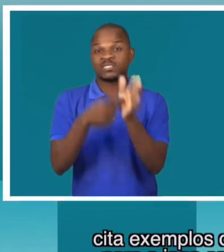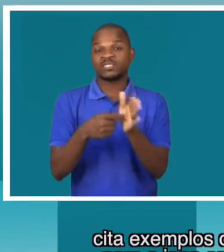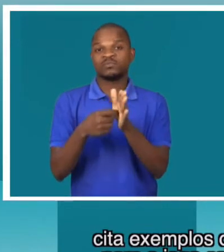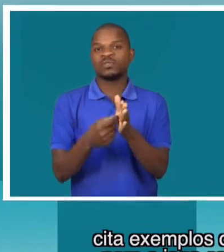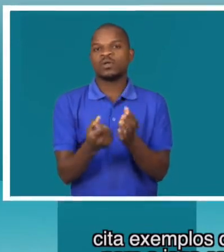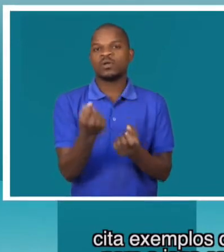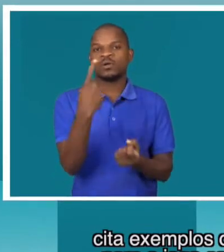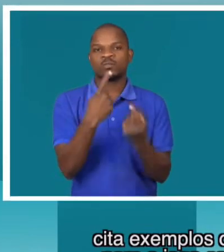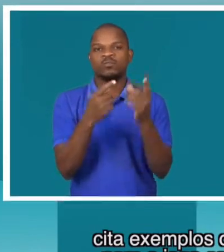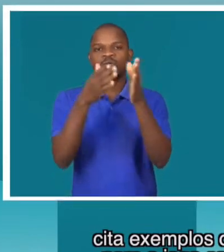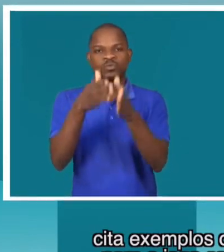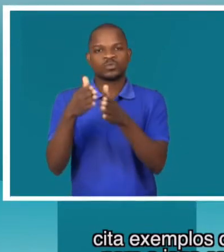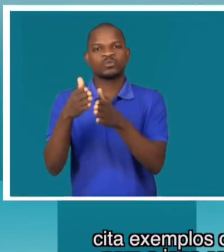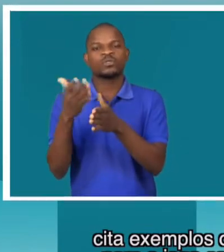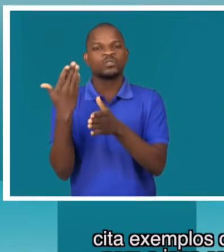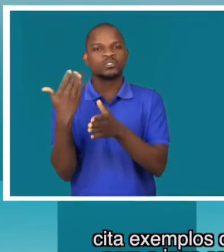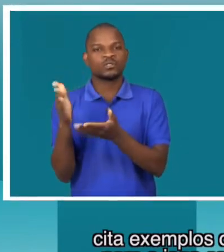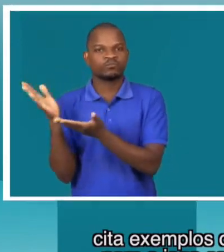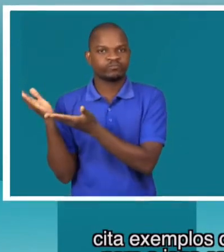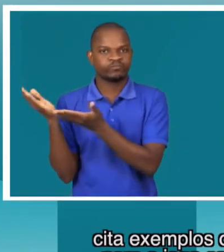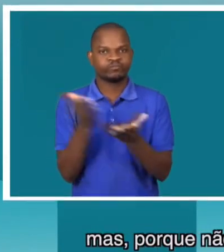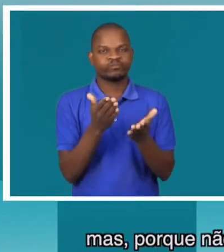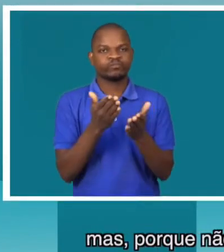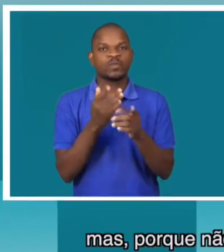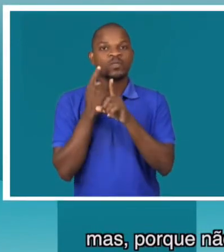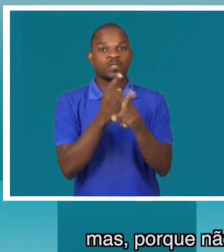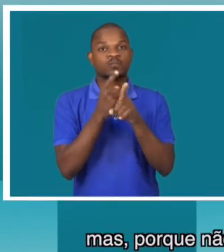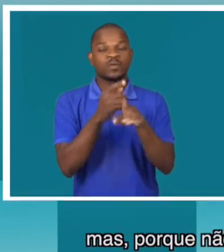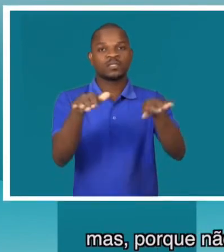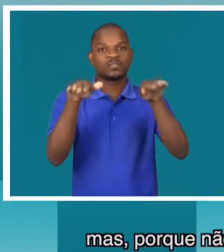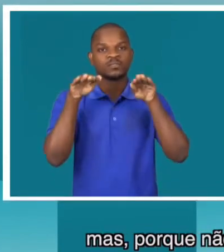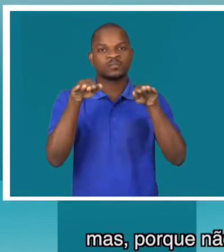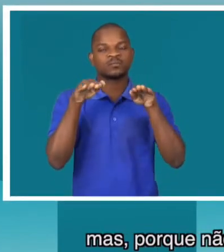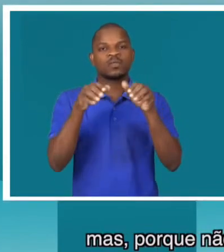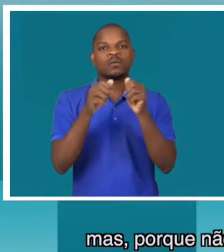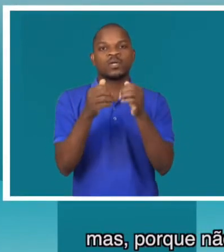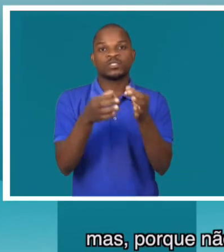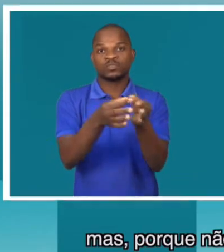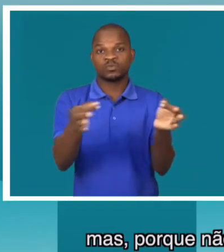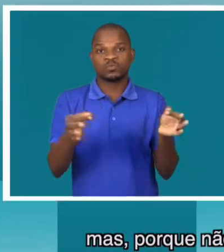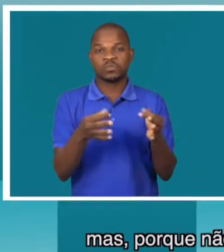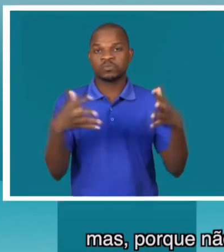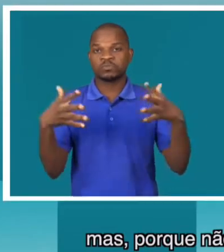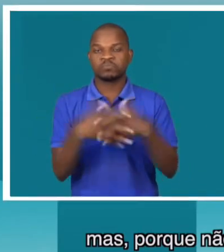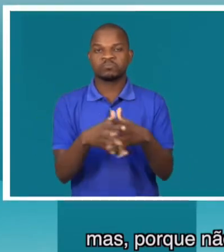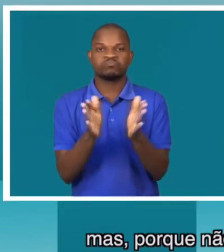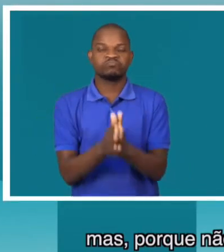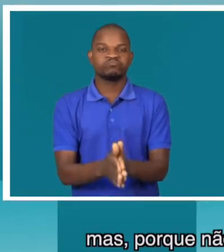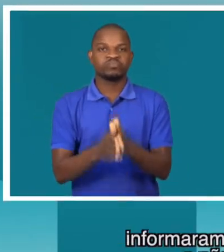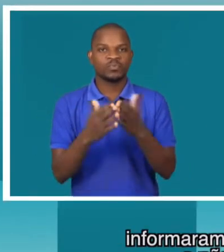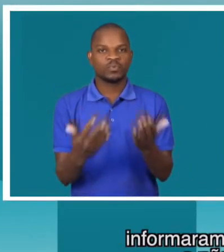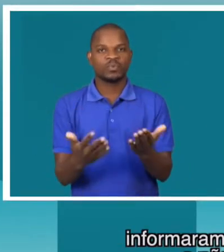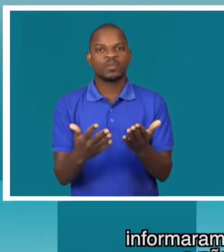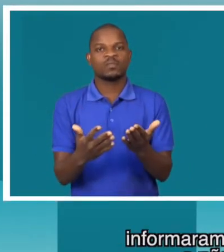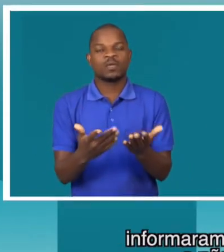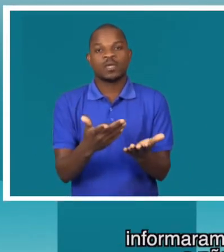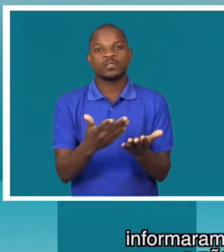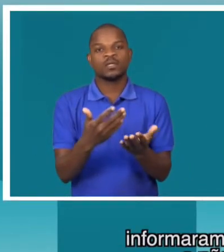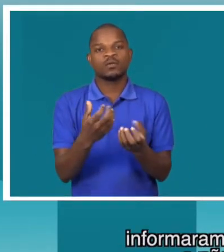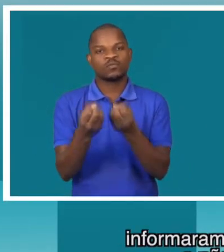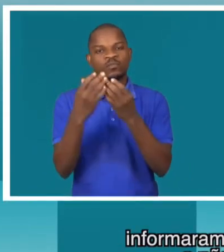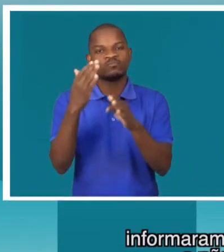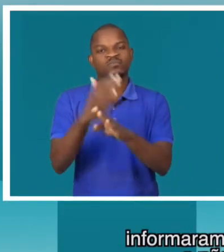para o jogo com sua co-gênero do Zimbábue. Mas porque não tem os documentos regularizados, informaram